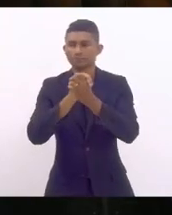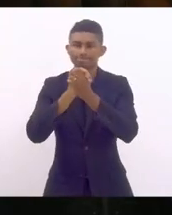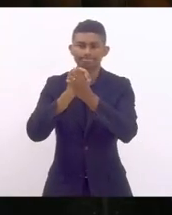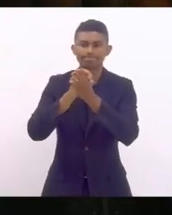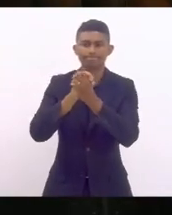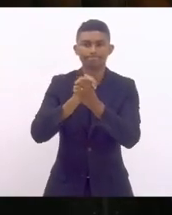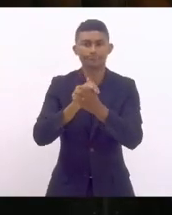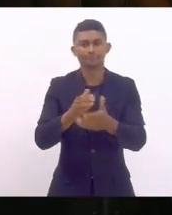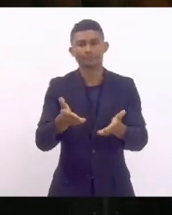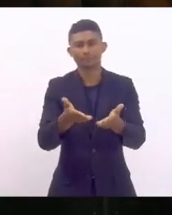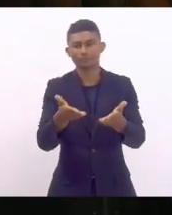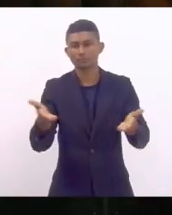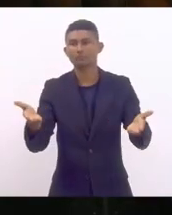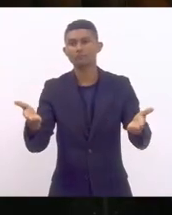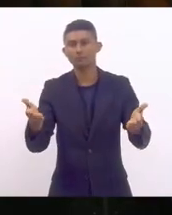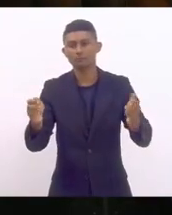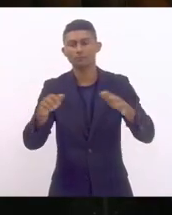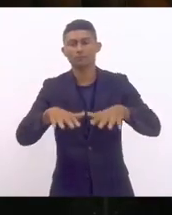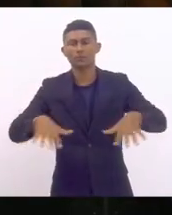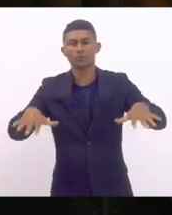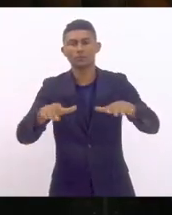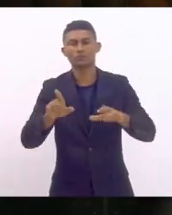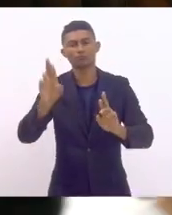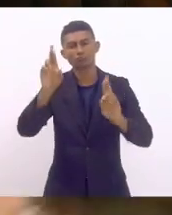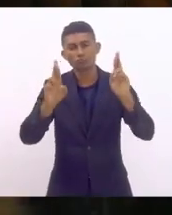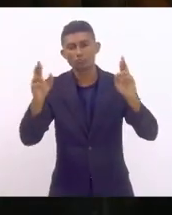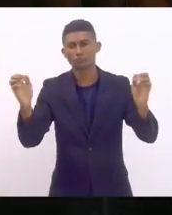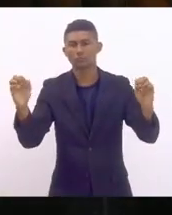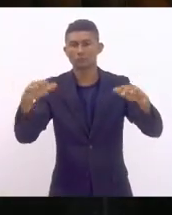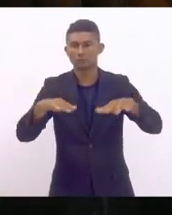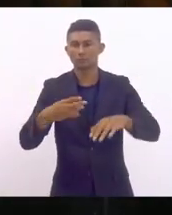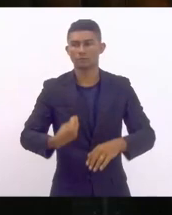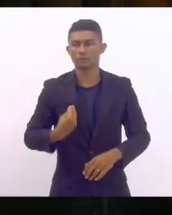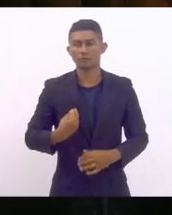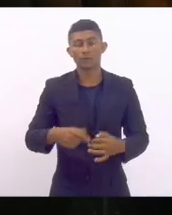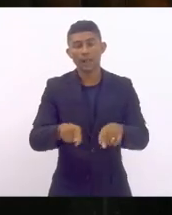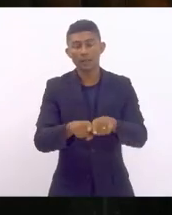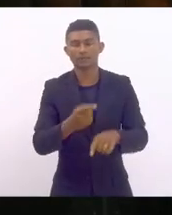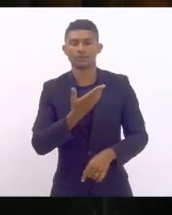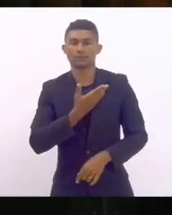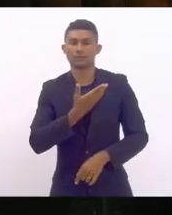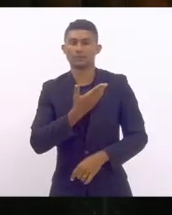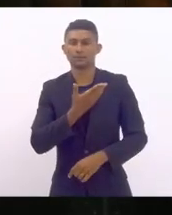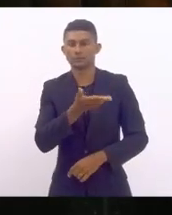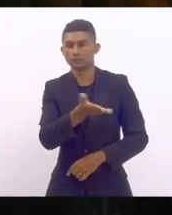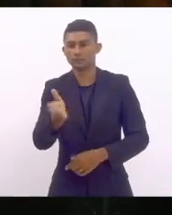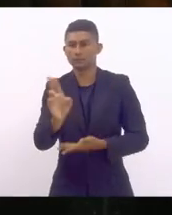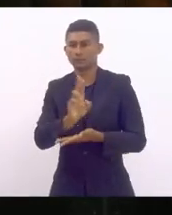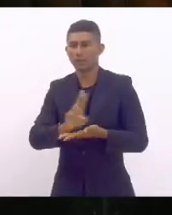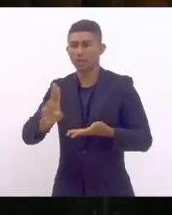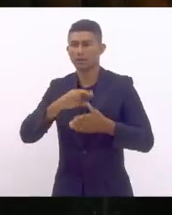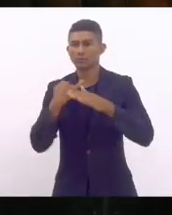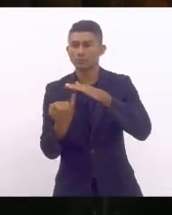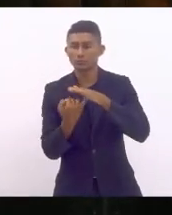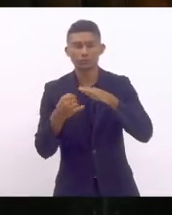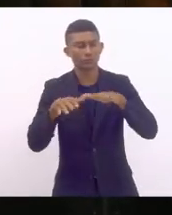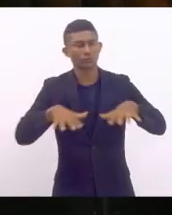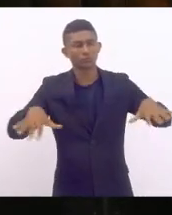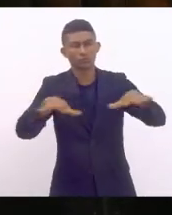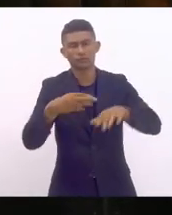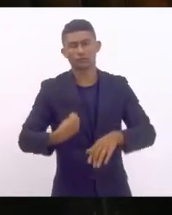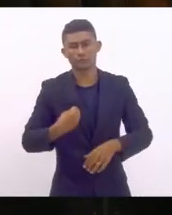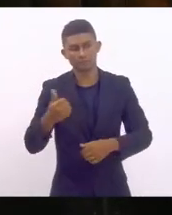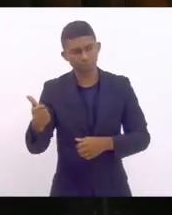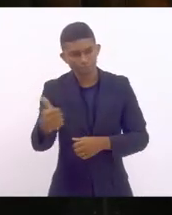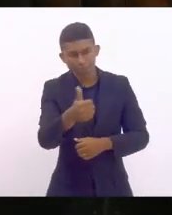a todos a todas as autoridades presentes e colegas das Universidades e institutos federais